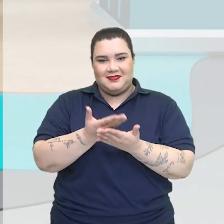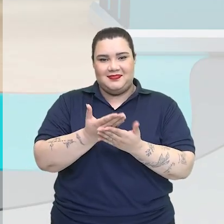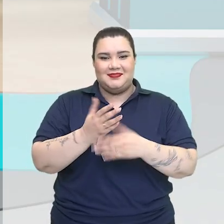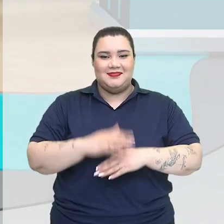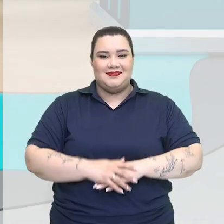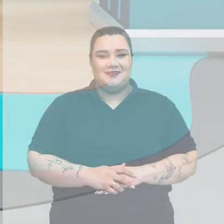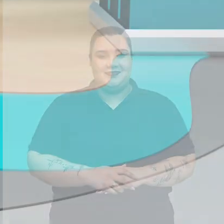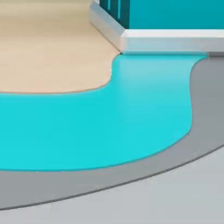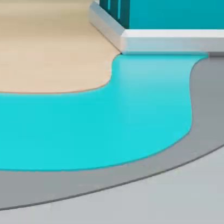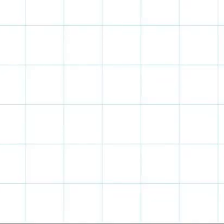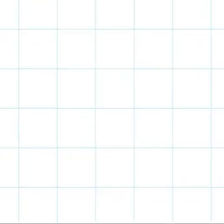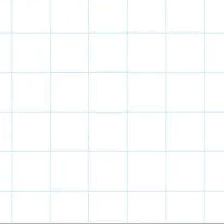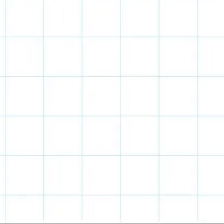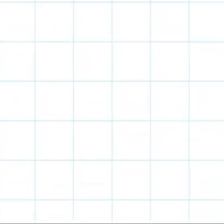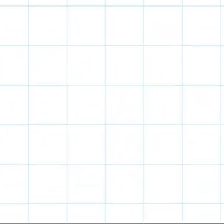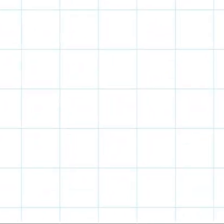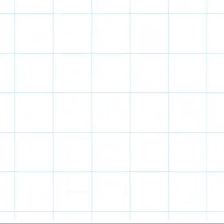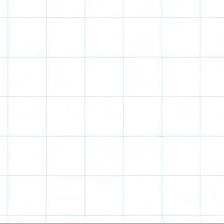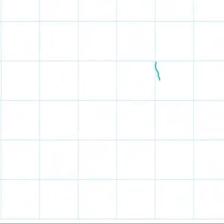aula.